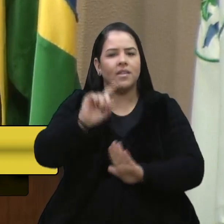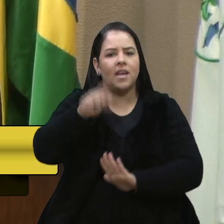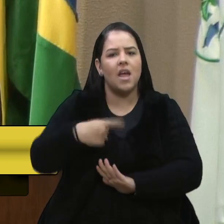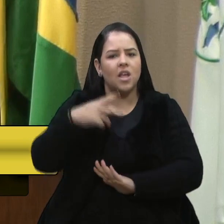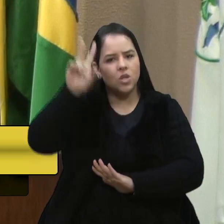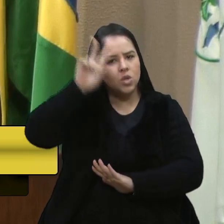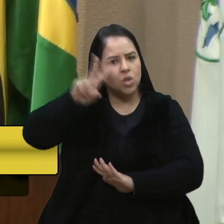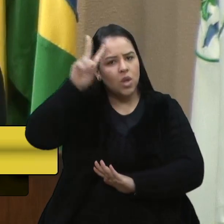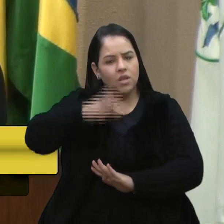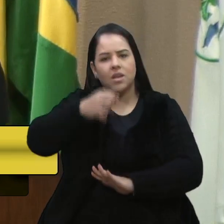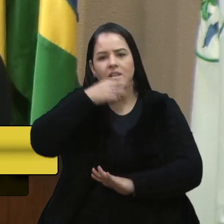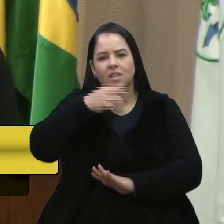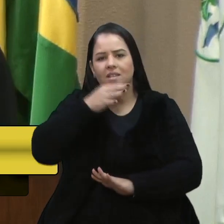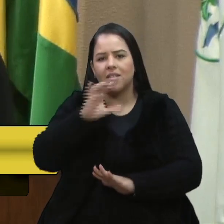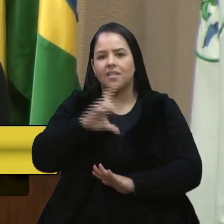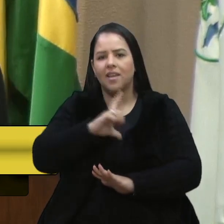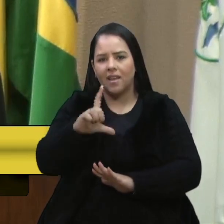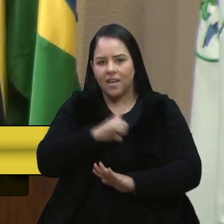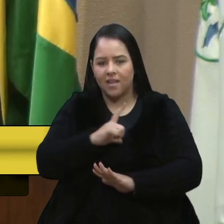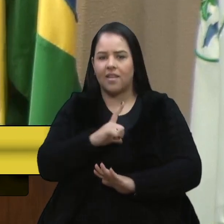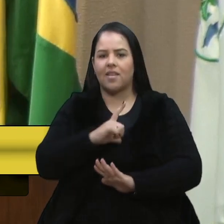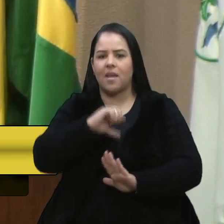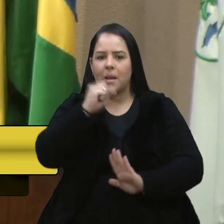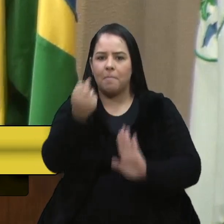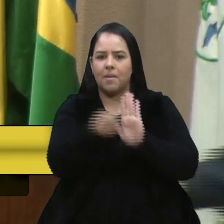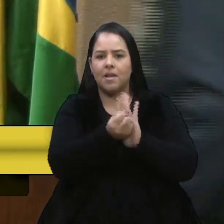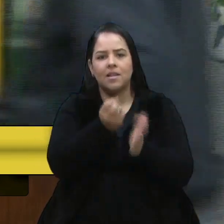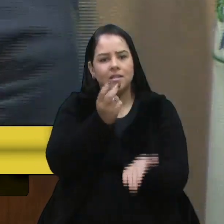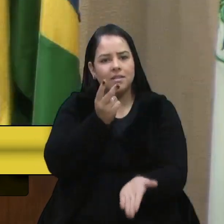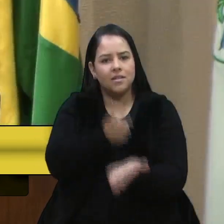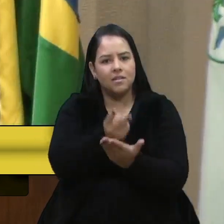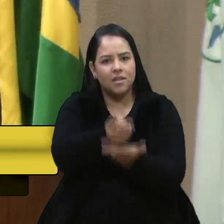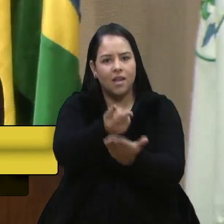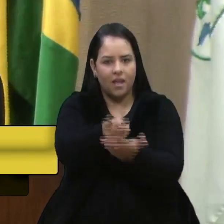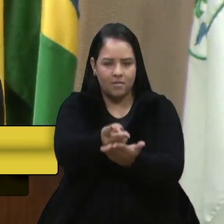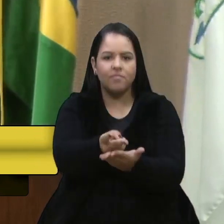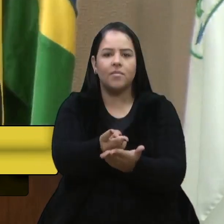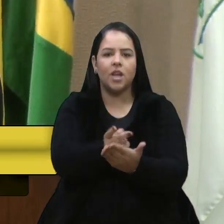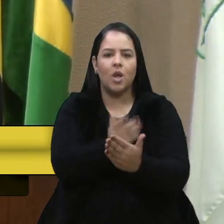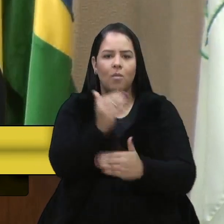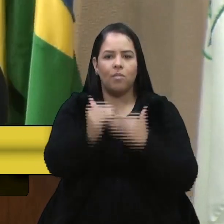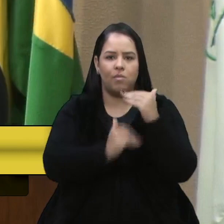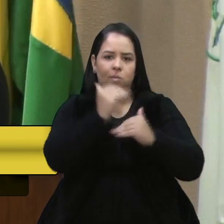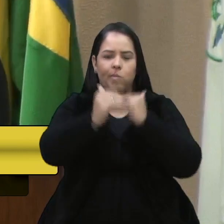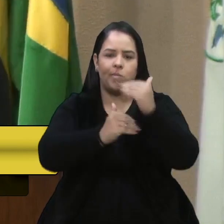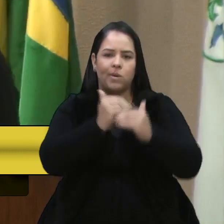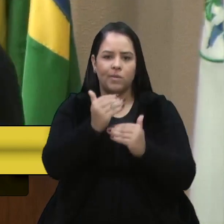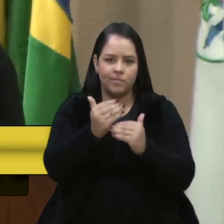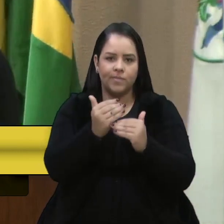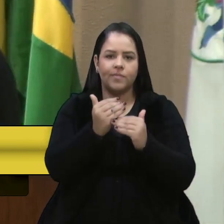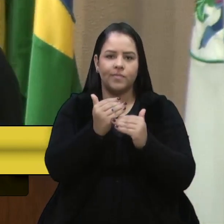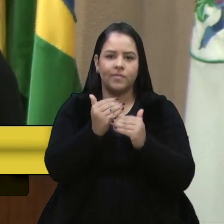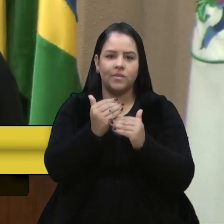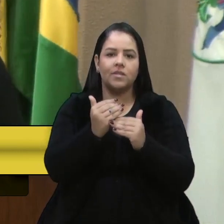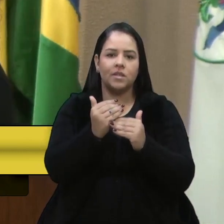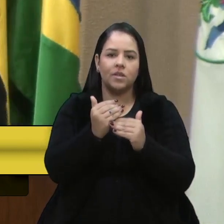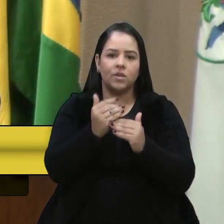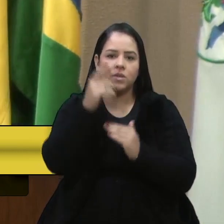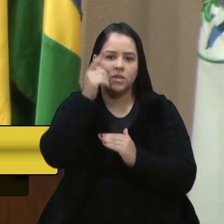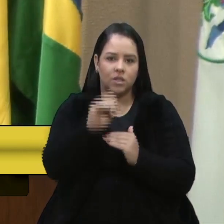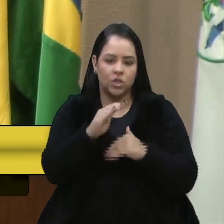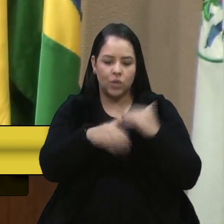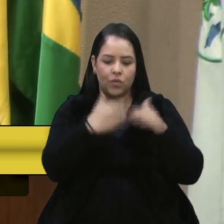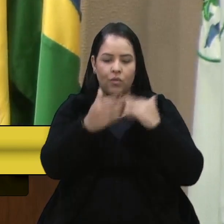na sua marca, que é a questão de sempre ter sido construída e ter se desenvolvido através